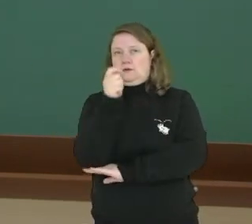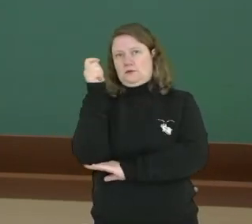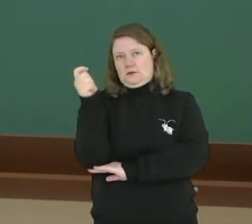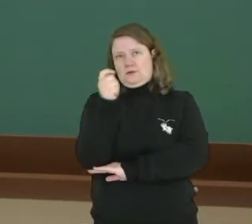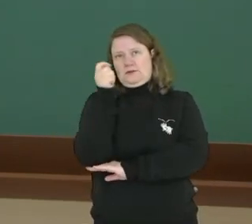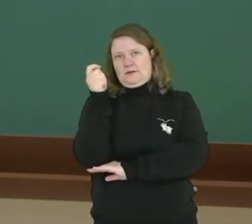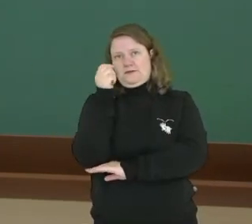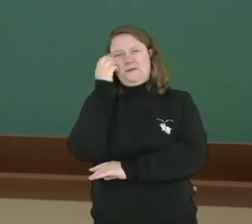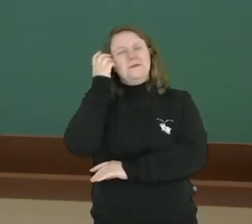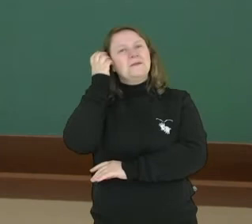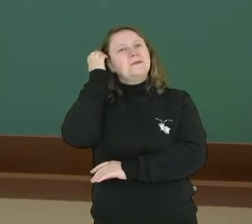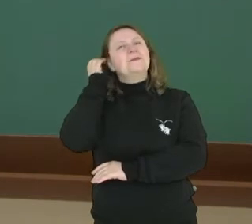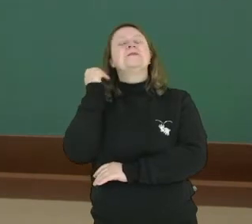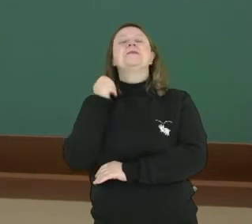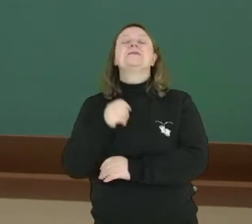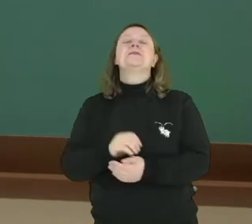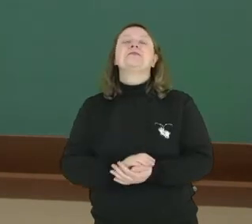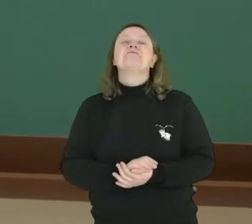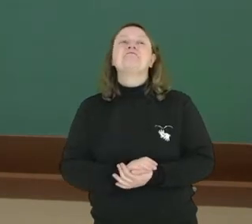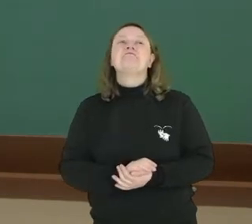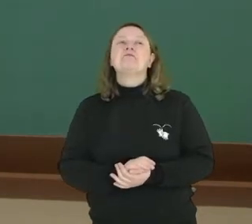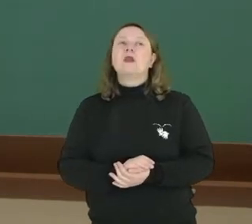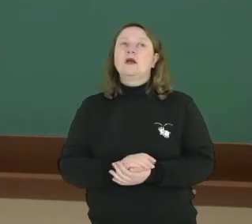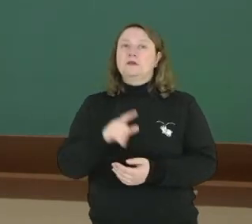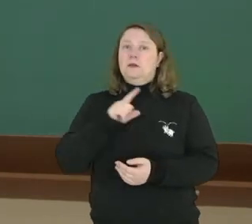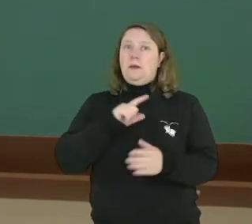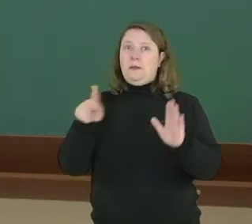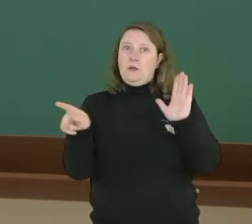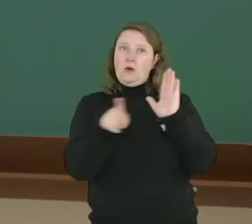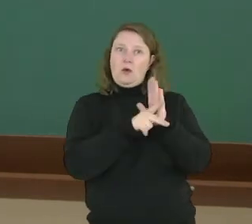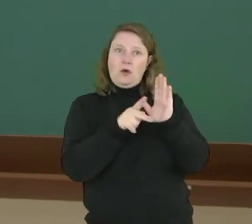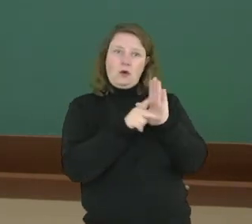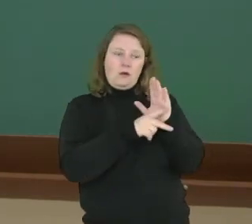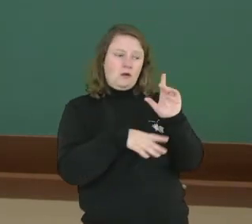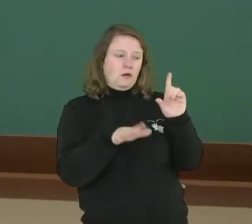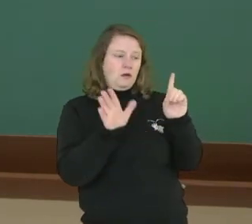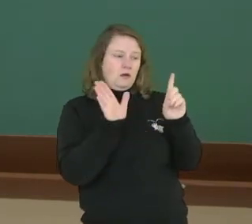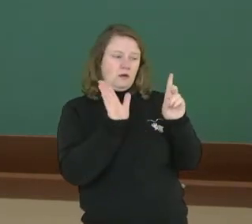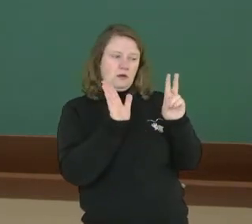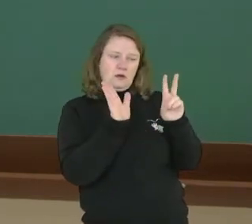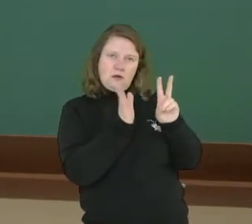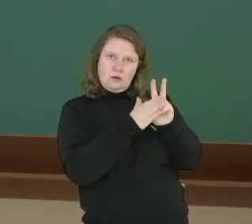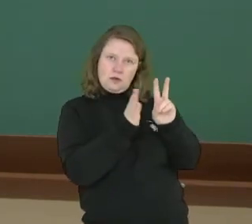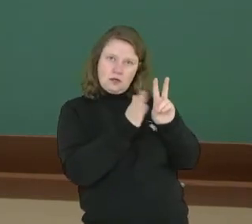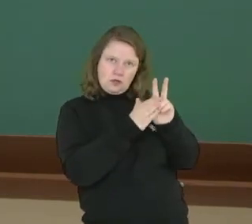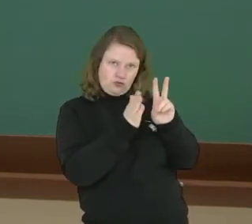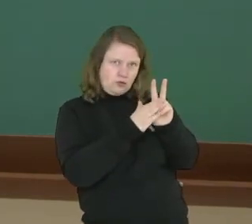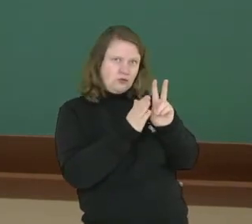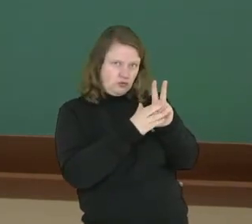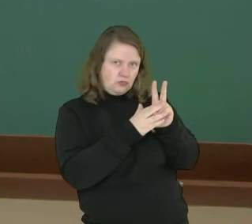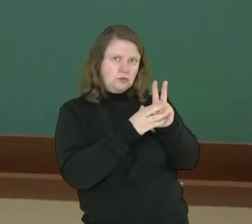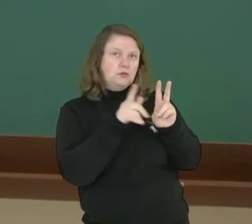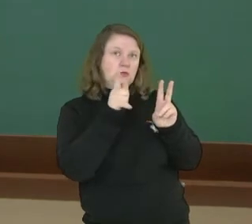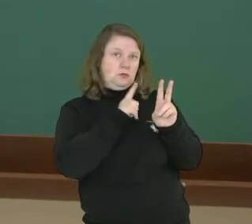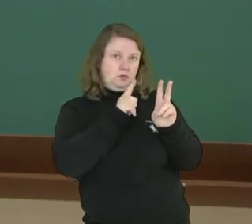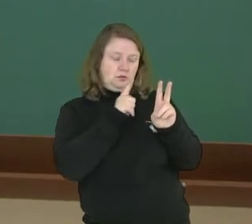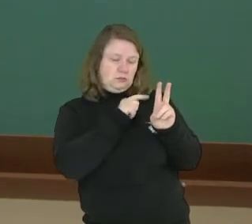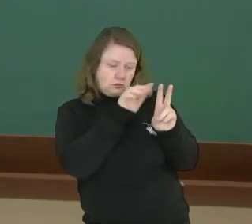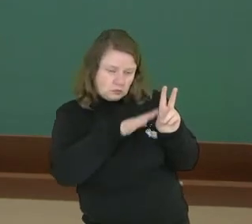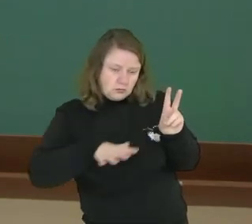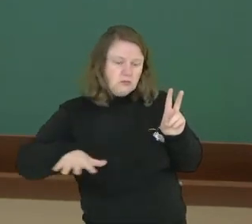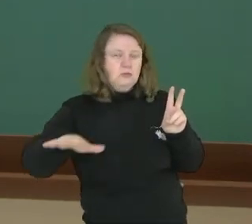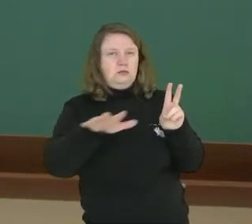nomes, né? O nome é de origem indígena, e quando eu falo de campos ou de pampas ali, né, significa